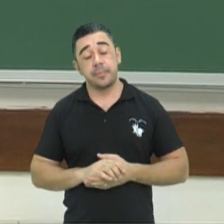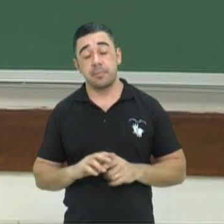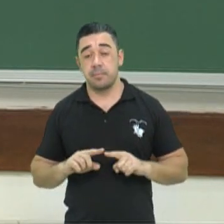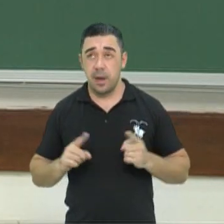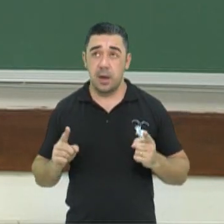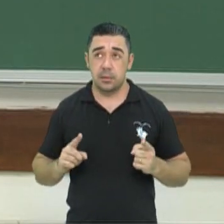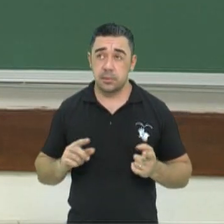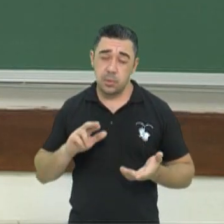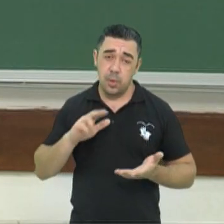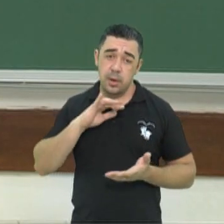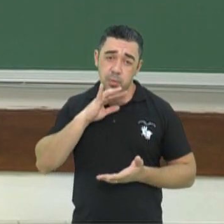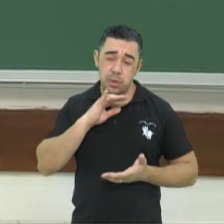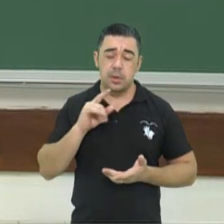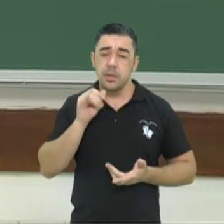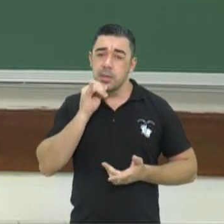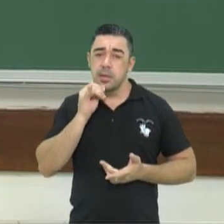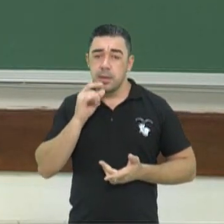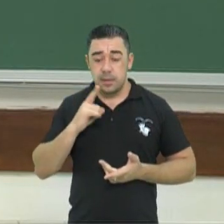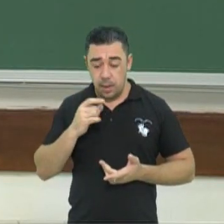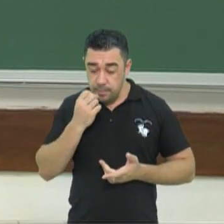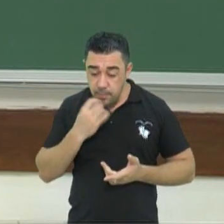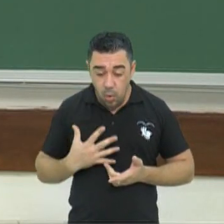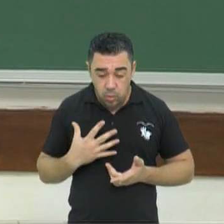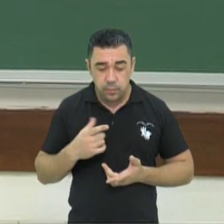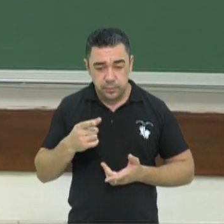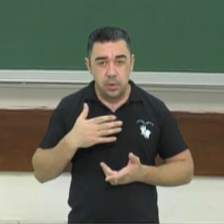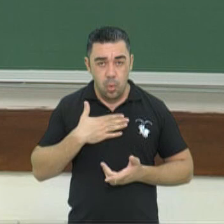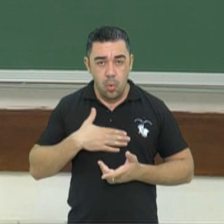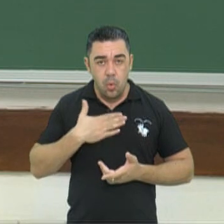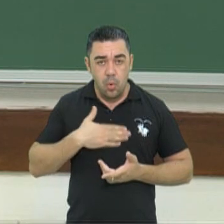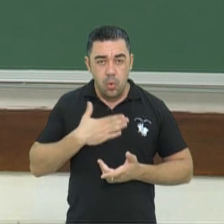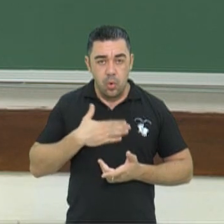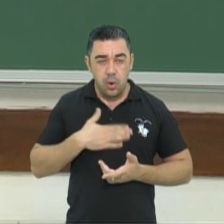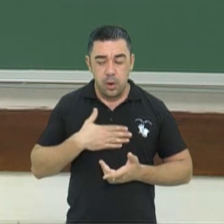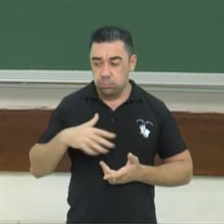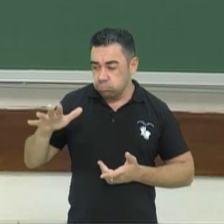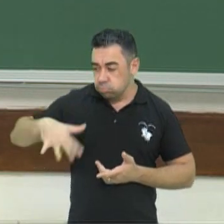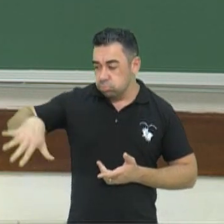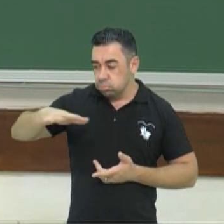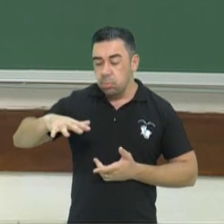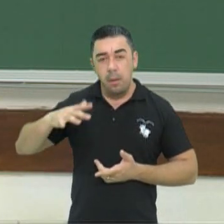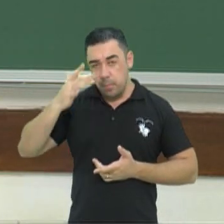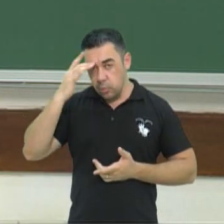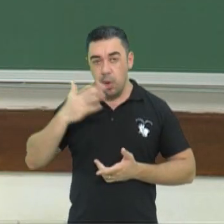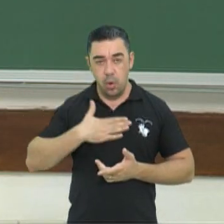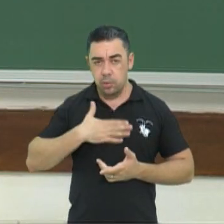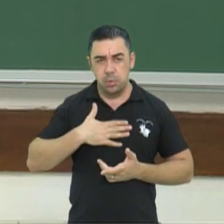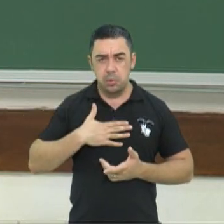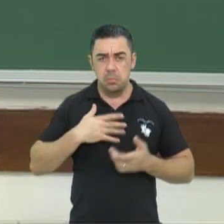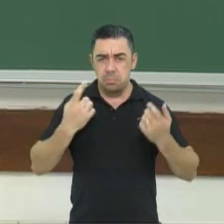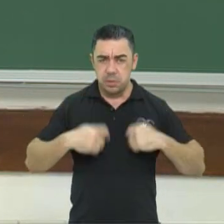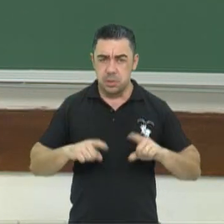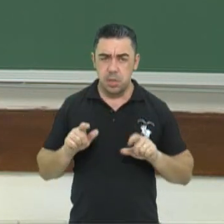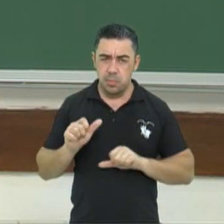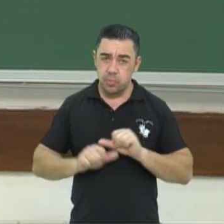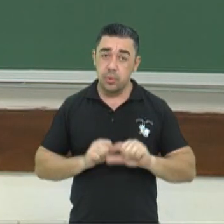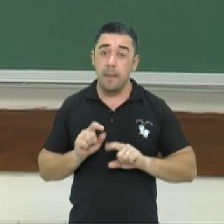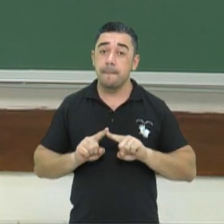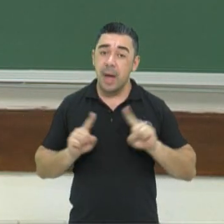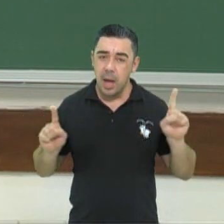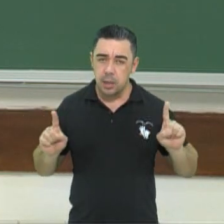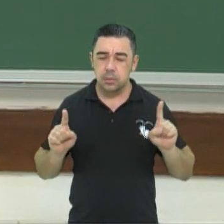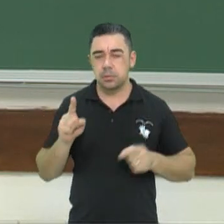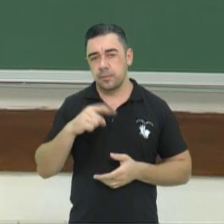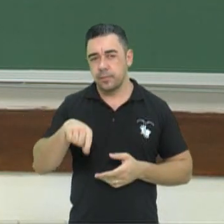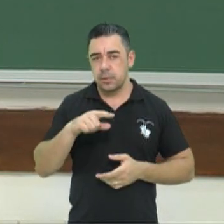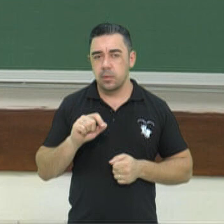dizer que seja algo ruim, né? Se tem algo que você gosta e que as pessoas gostam, não tem por que você mudar, mas só que